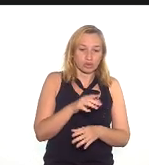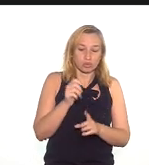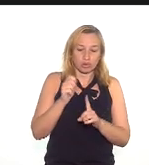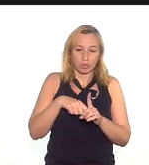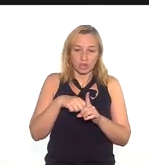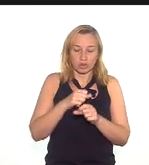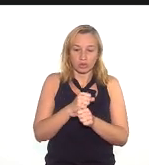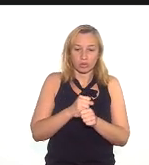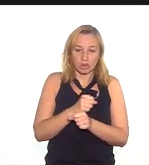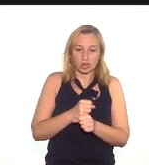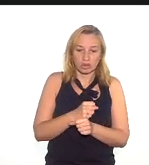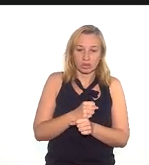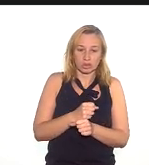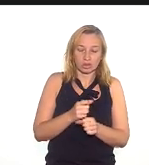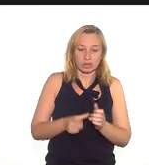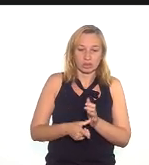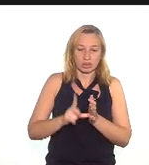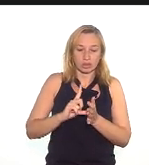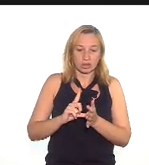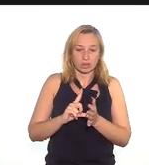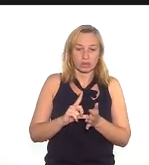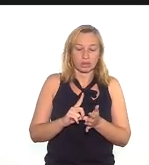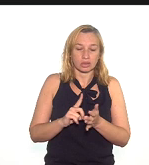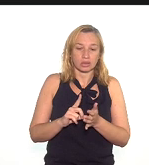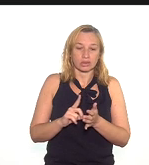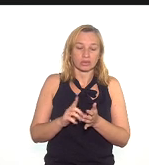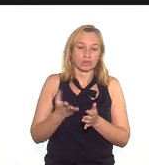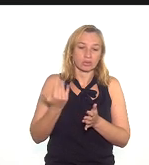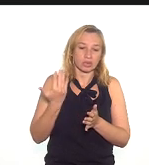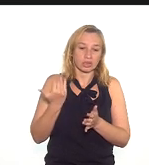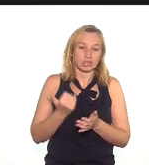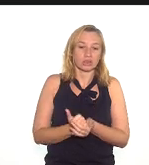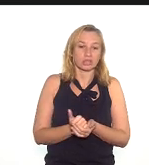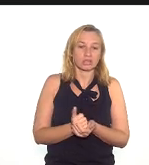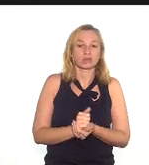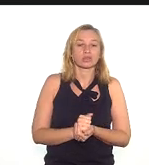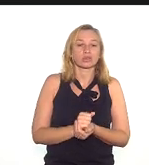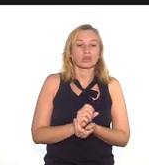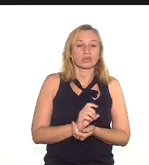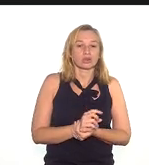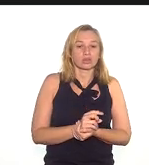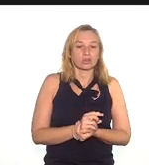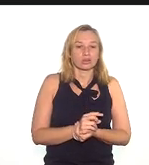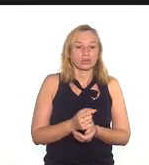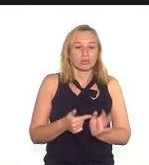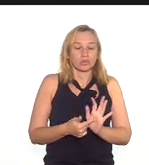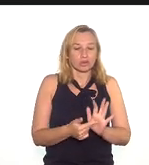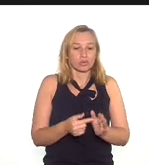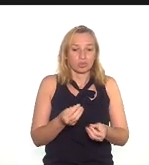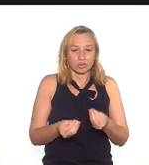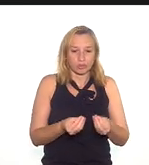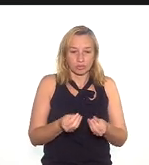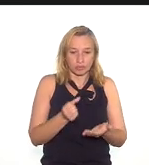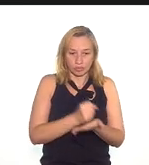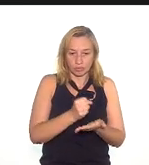e, portanto, ela tem até 30 de junho do ano subsequente definido, como eu mostrei, em